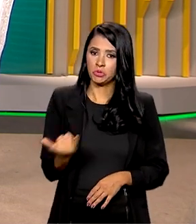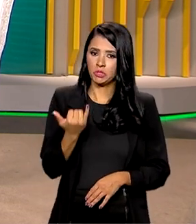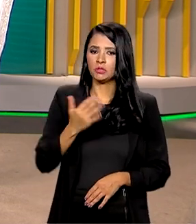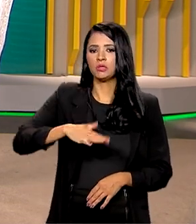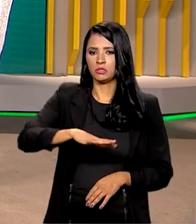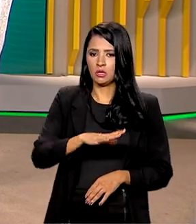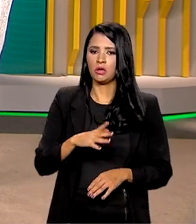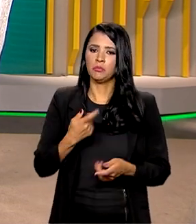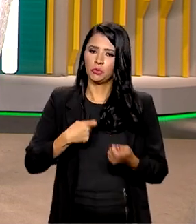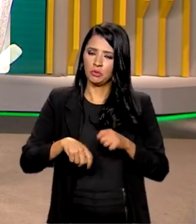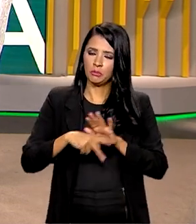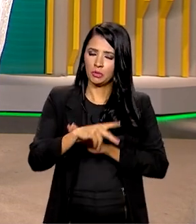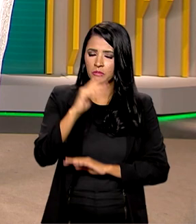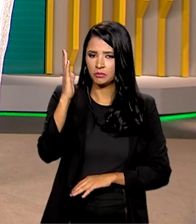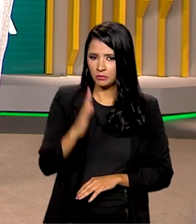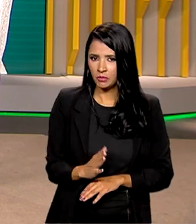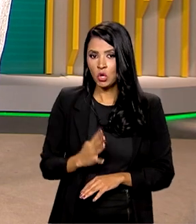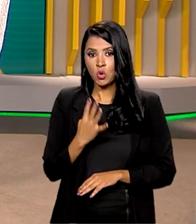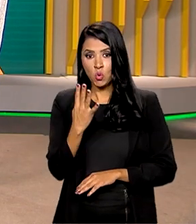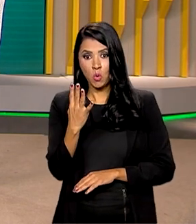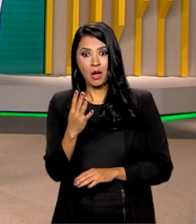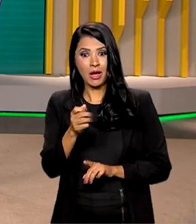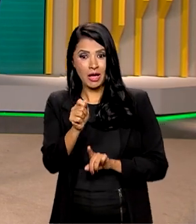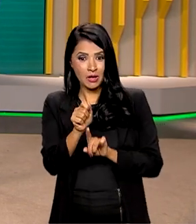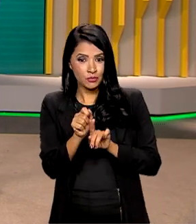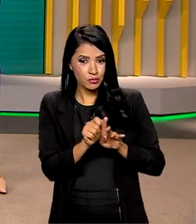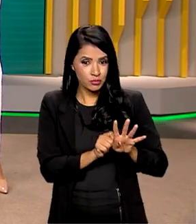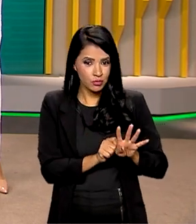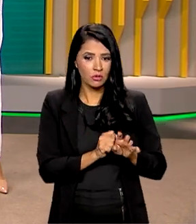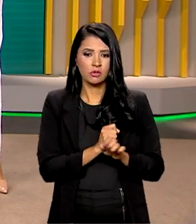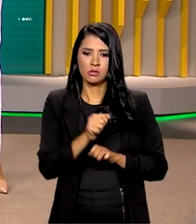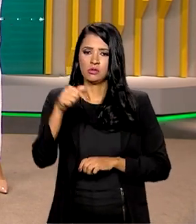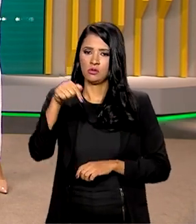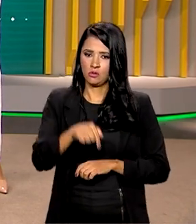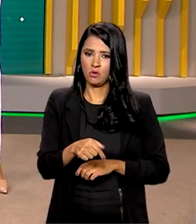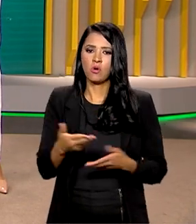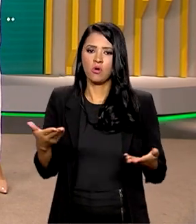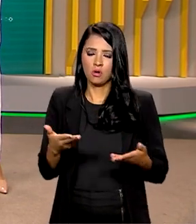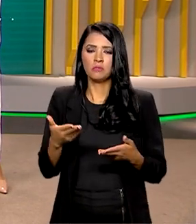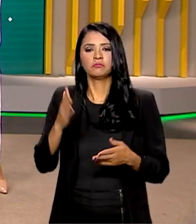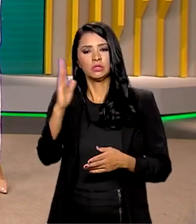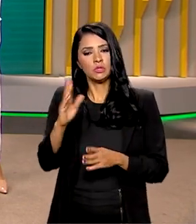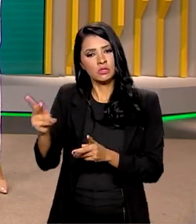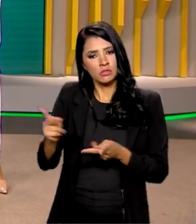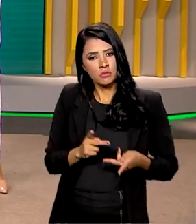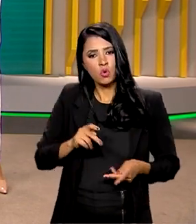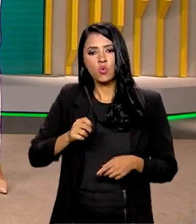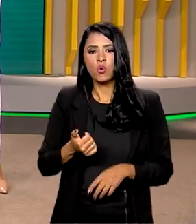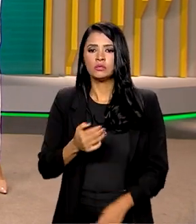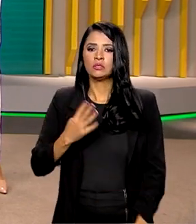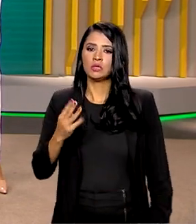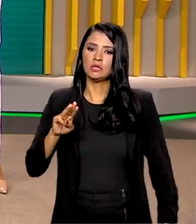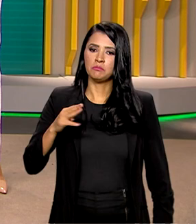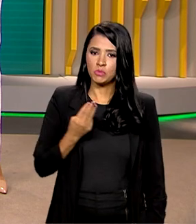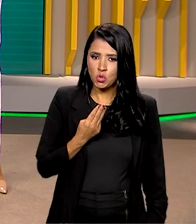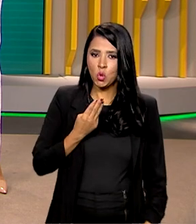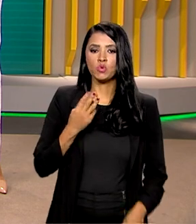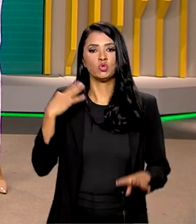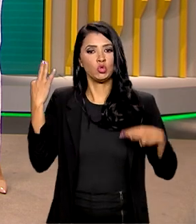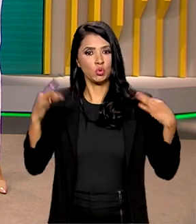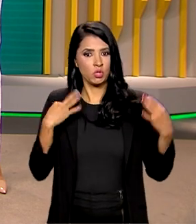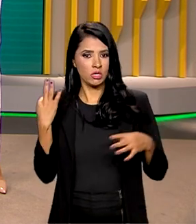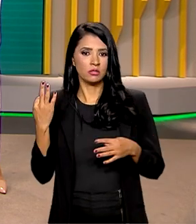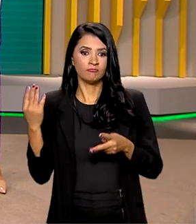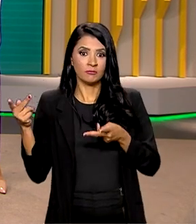para a economia do país. Nos quatro primeiros meses deste ano, o Brasil recebeu quase 3 milhões de turistas estrangeiros que